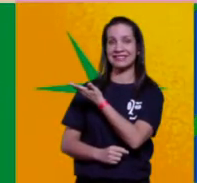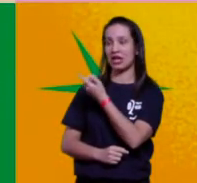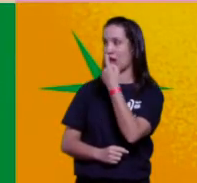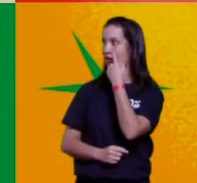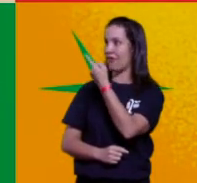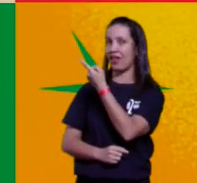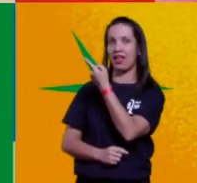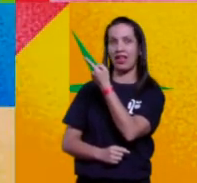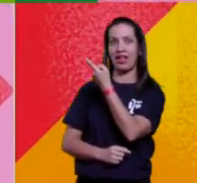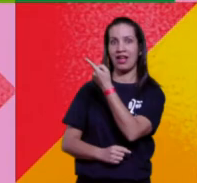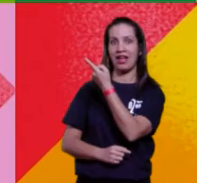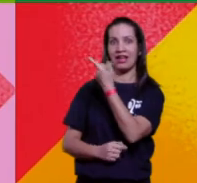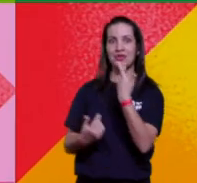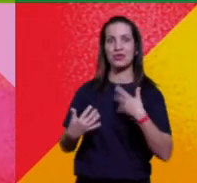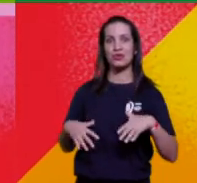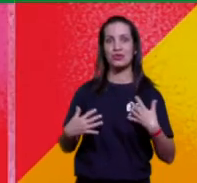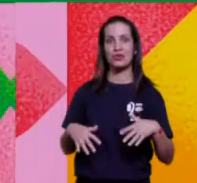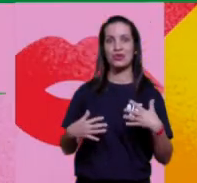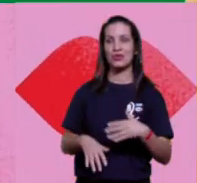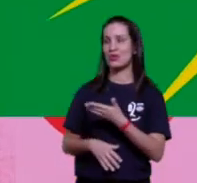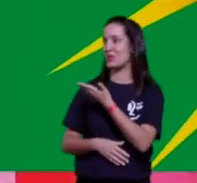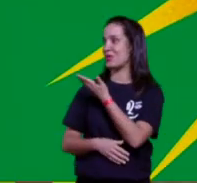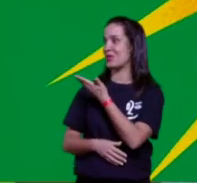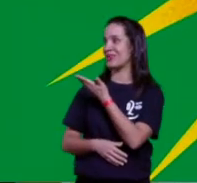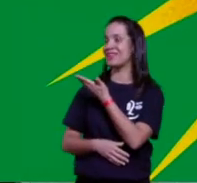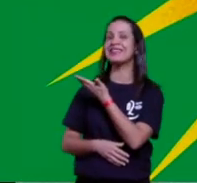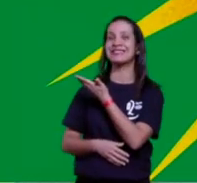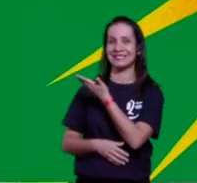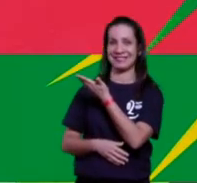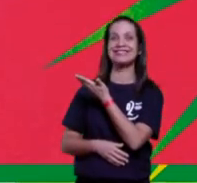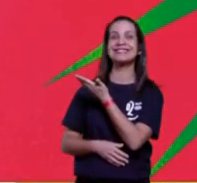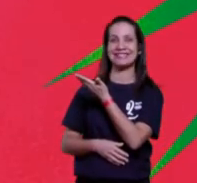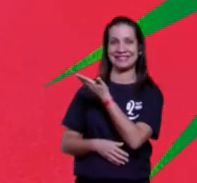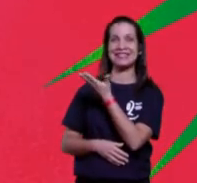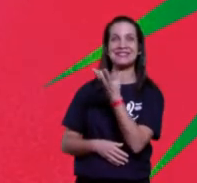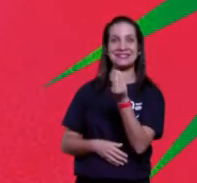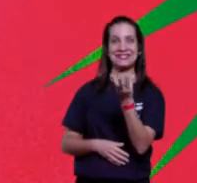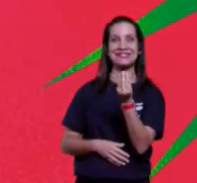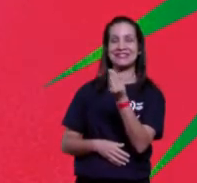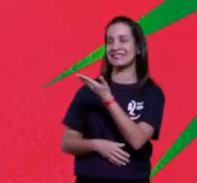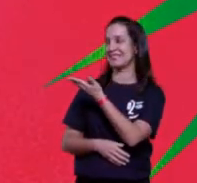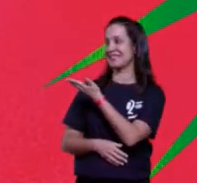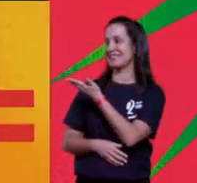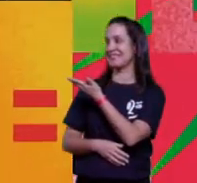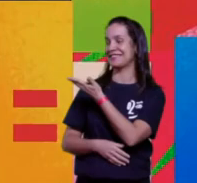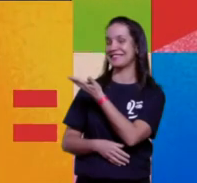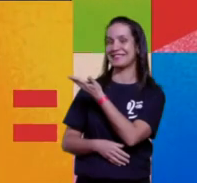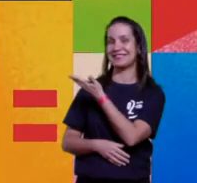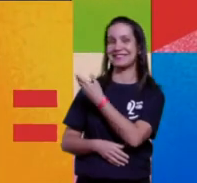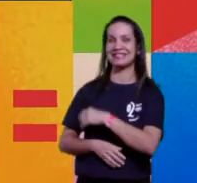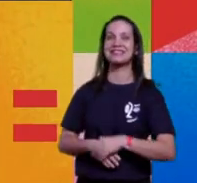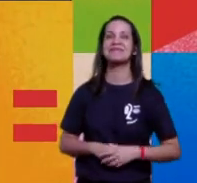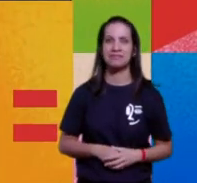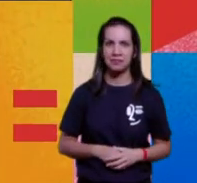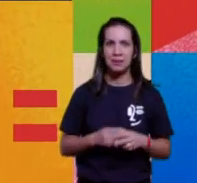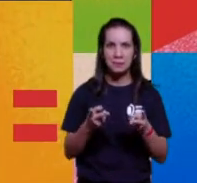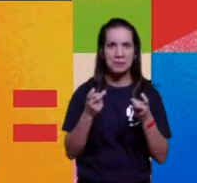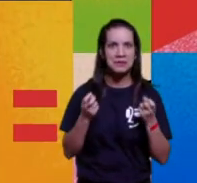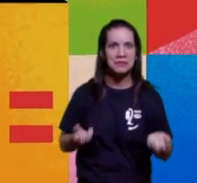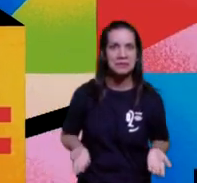MC Menor MR, Moisés da Rocha, Yuri Marçal, Benegão e muito mais. Sentiu o